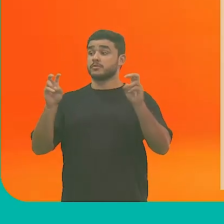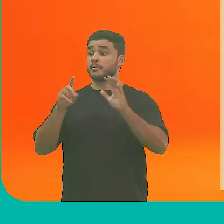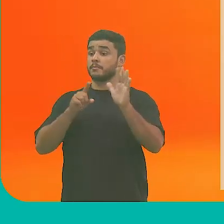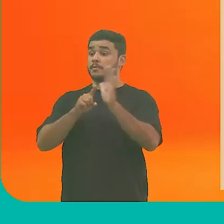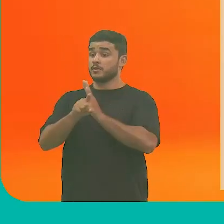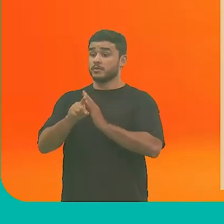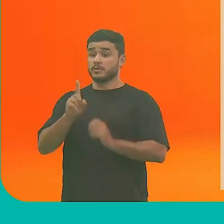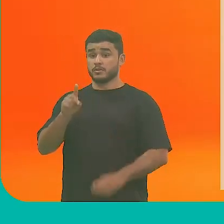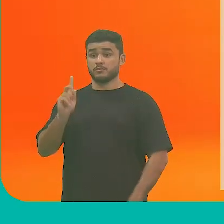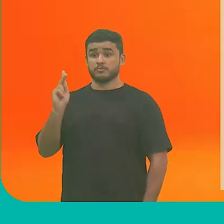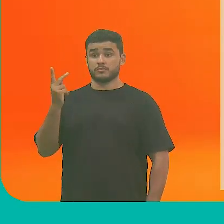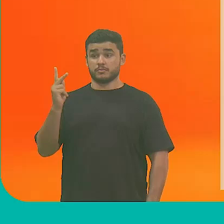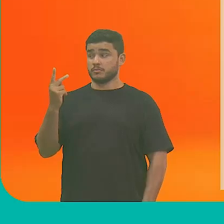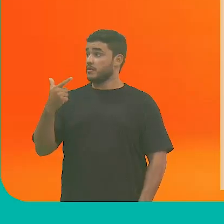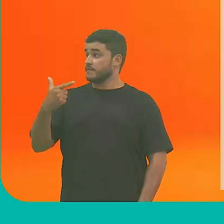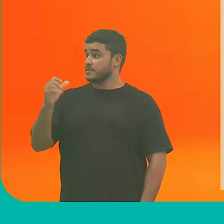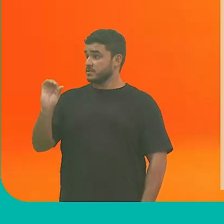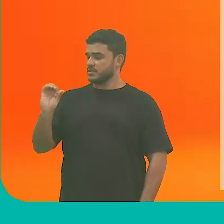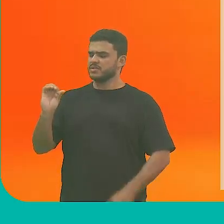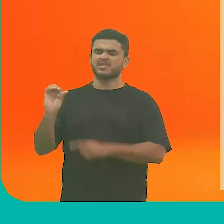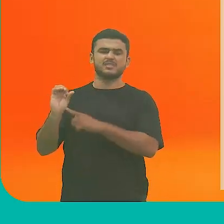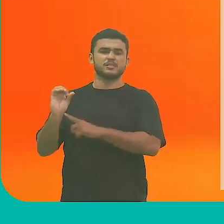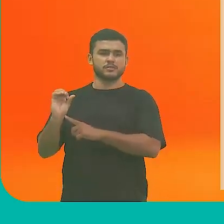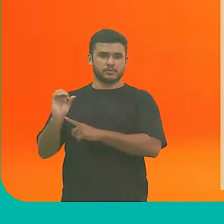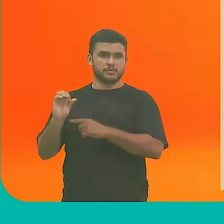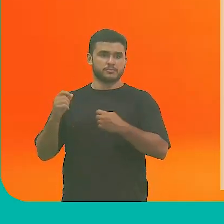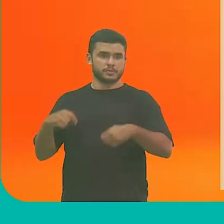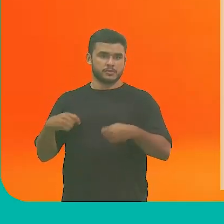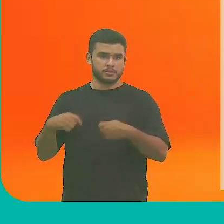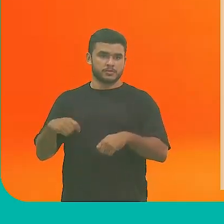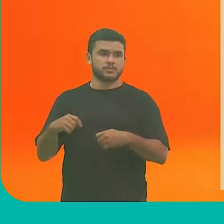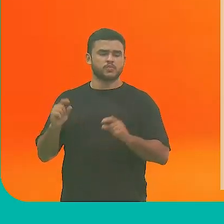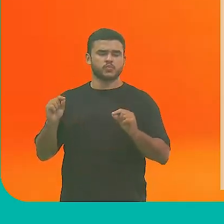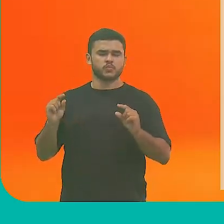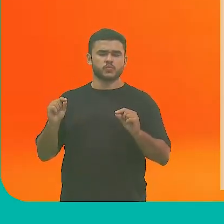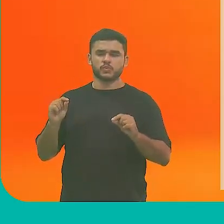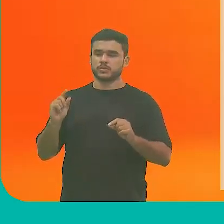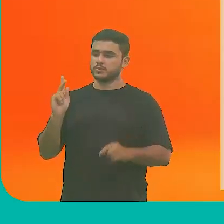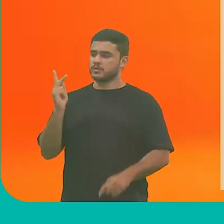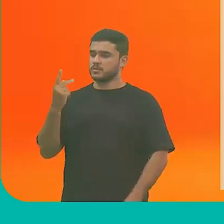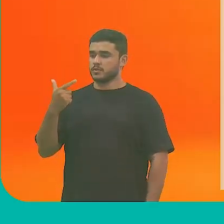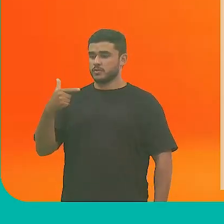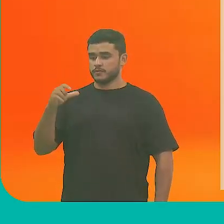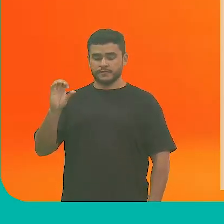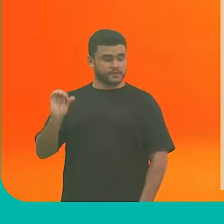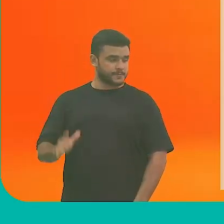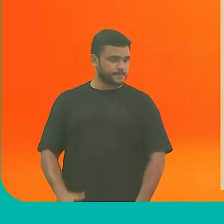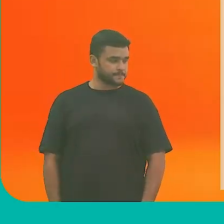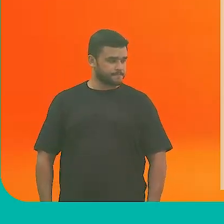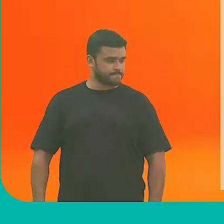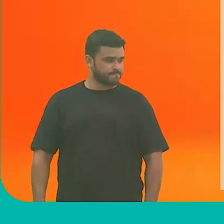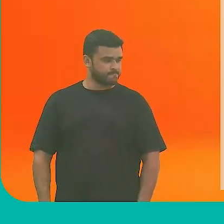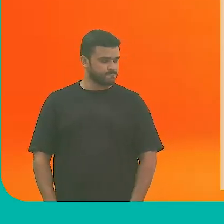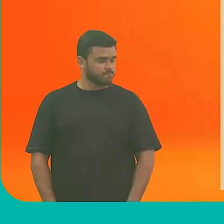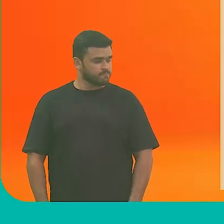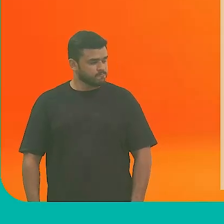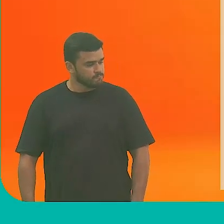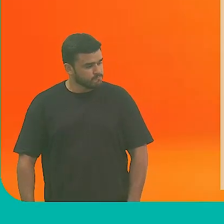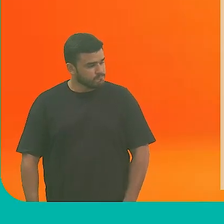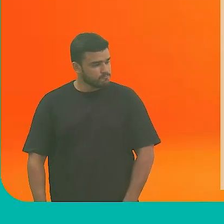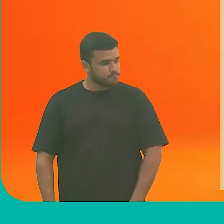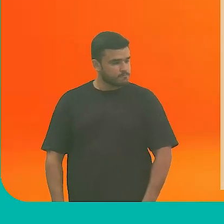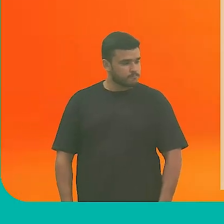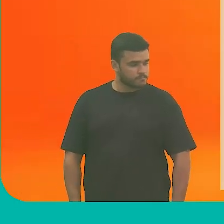habilidade 26. O que é que diz a habilidade 26? Leiam aí para mim, me ajudem. Ela diz o